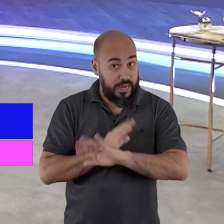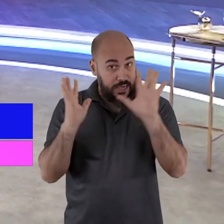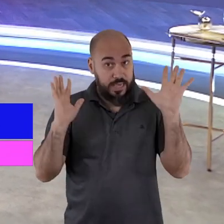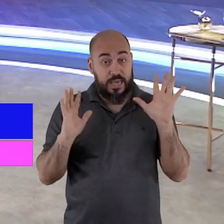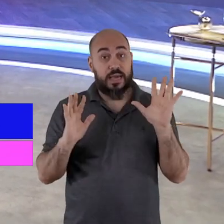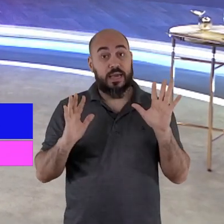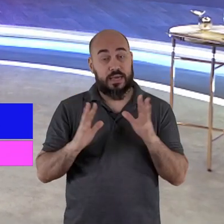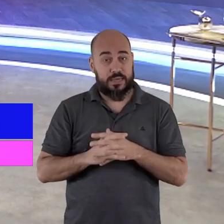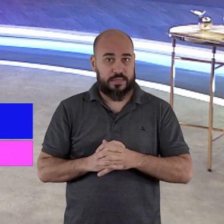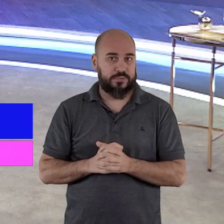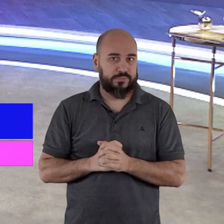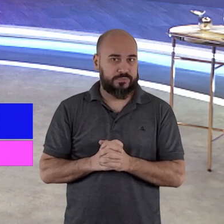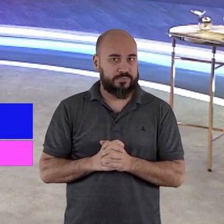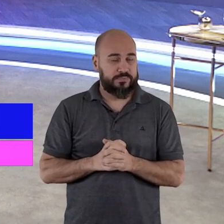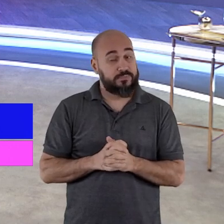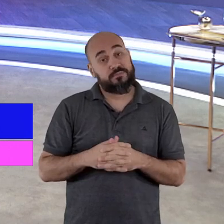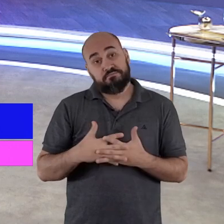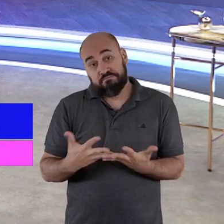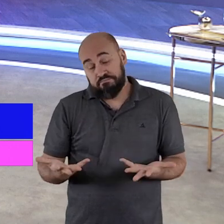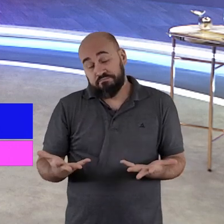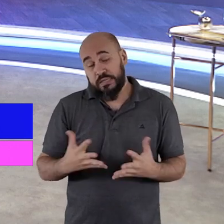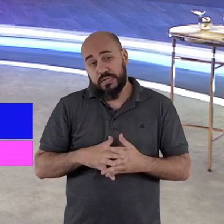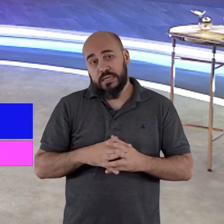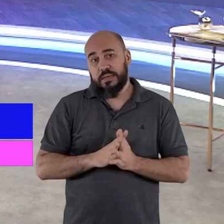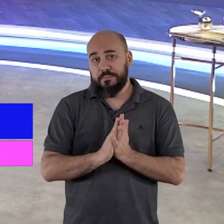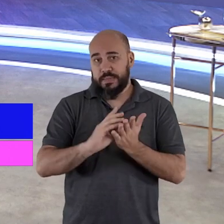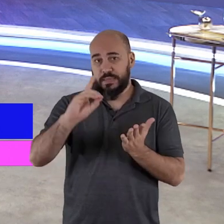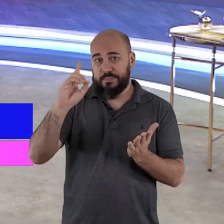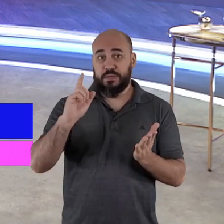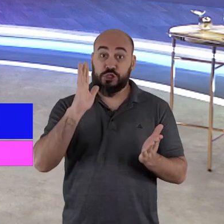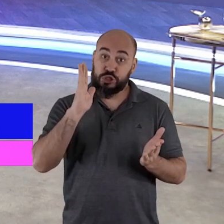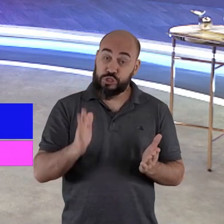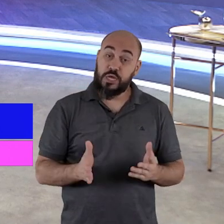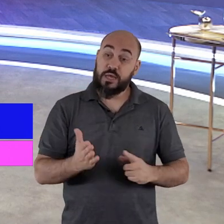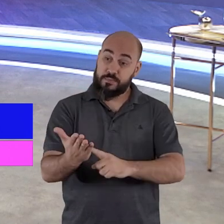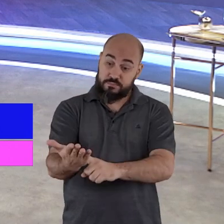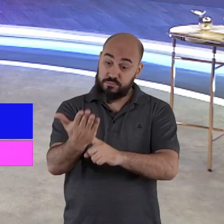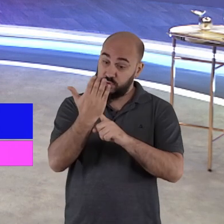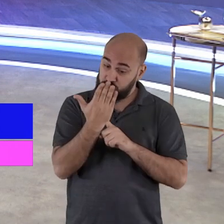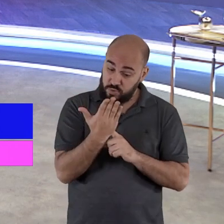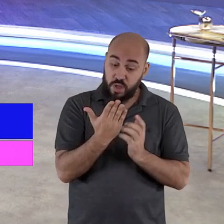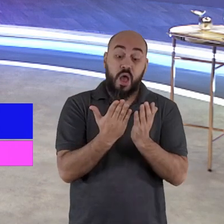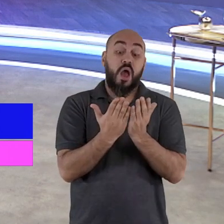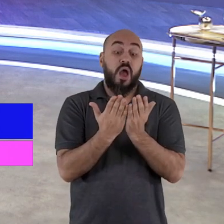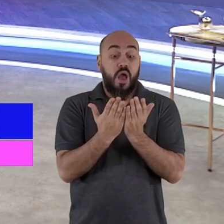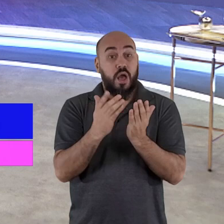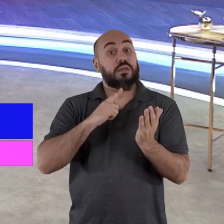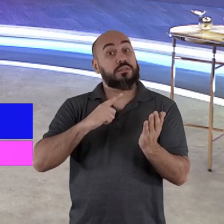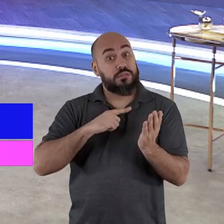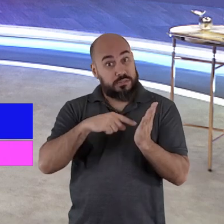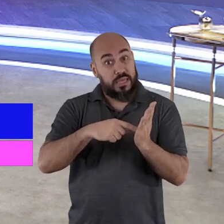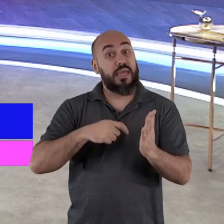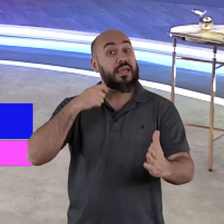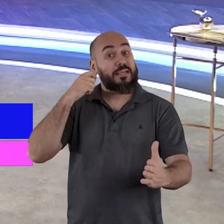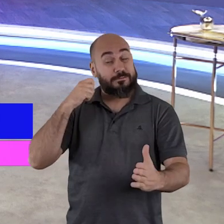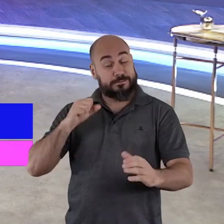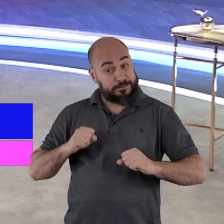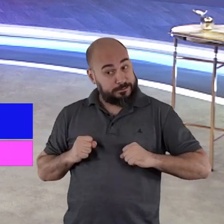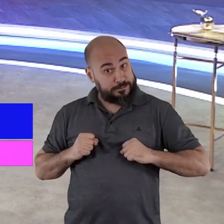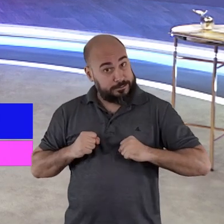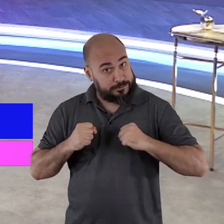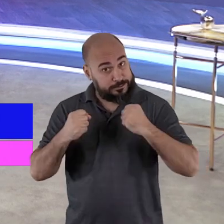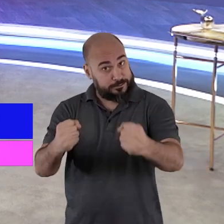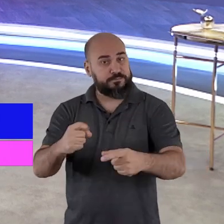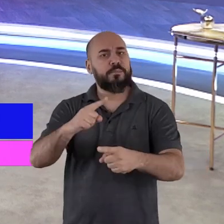a Bíblia já nos advertiu sobre isso. Ela já nos falou que nós teríamos que enfrentar alguns